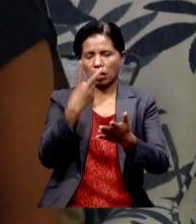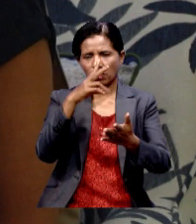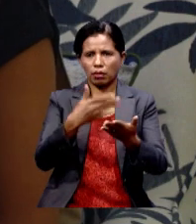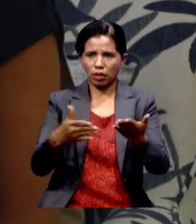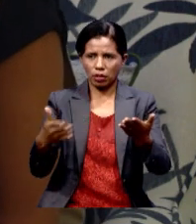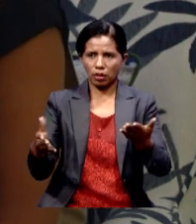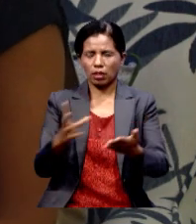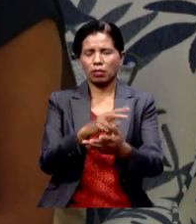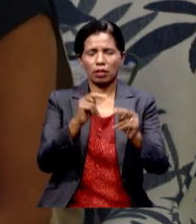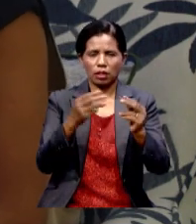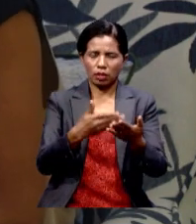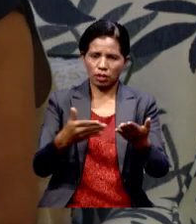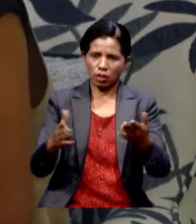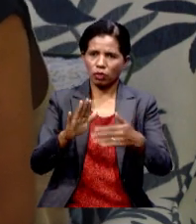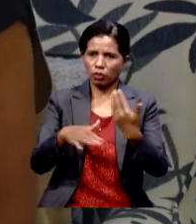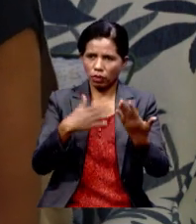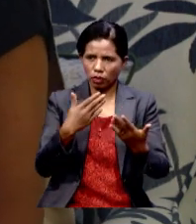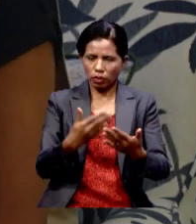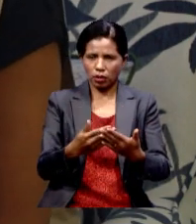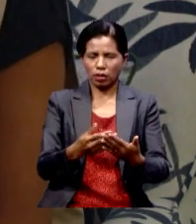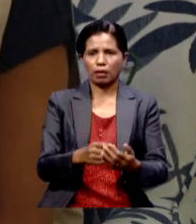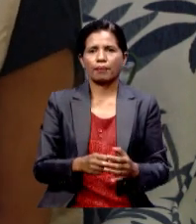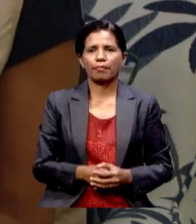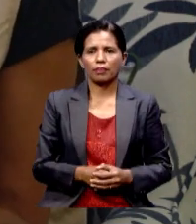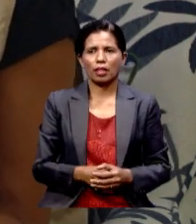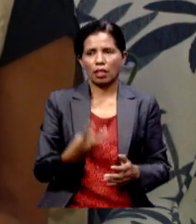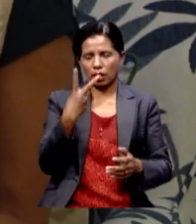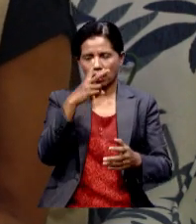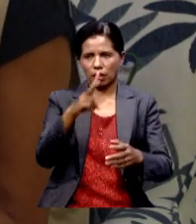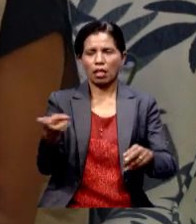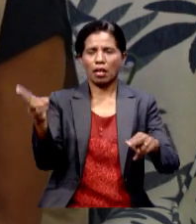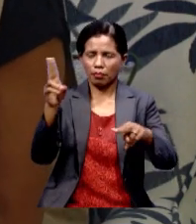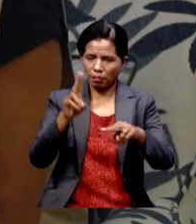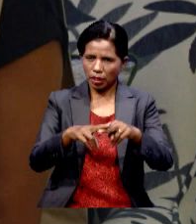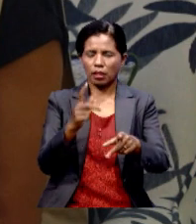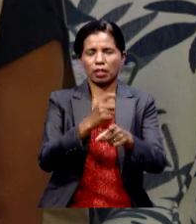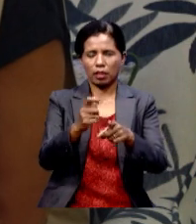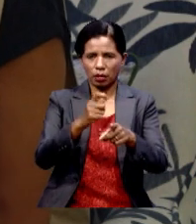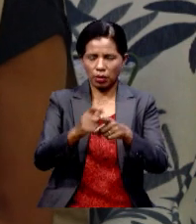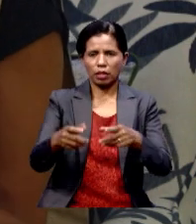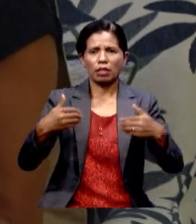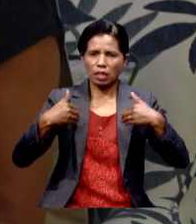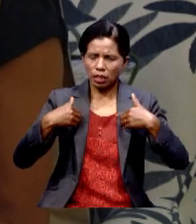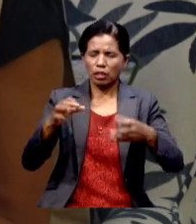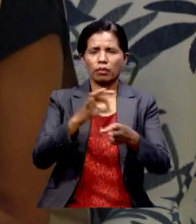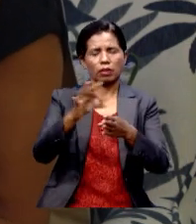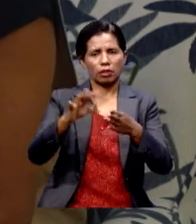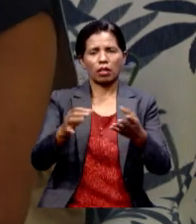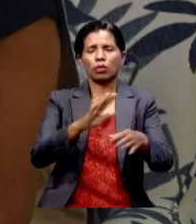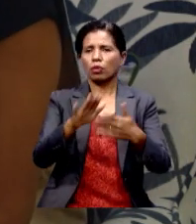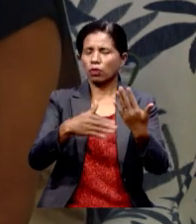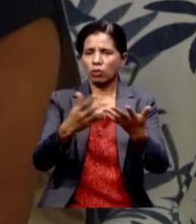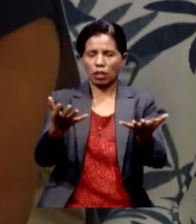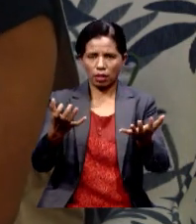medicamentos, porque muitos deles estão out of stock, de terem mais training, mais formação. Há muita vontade. Porquê?